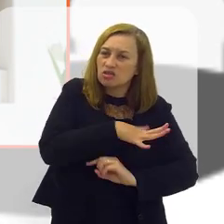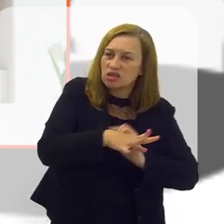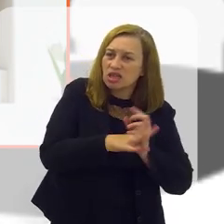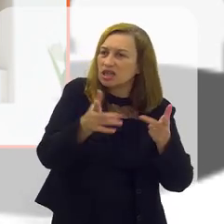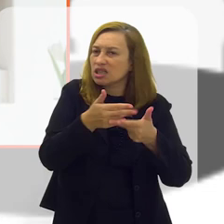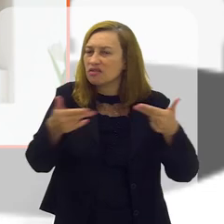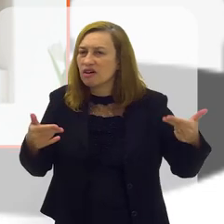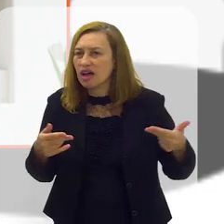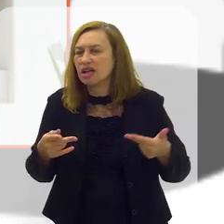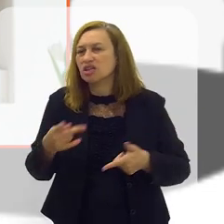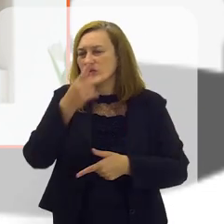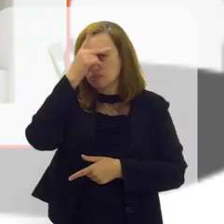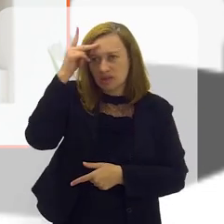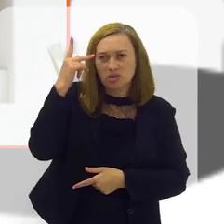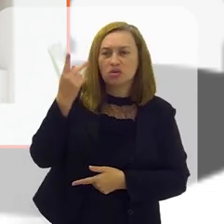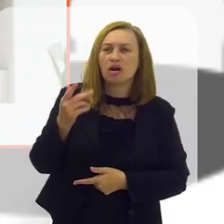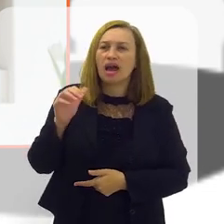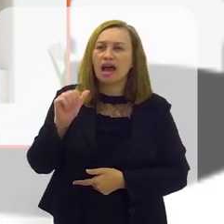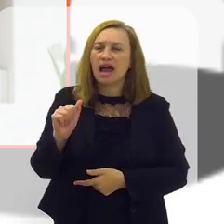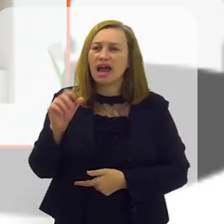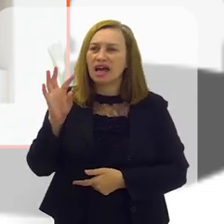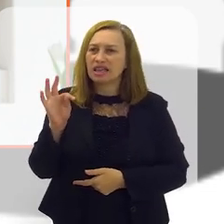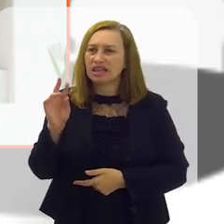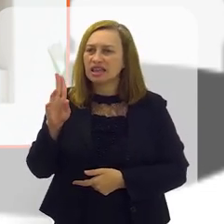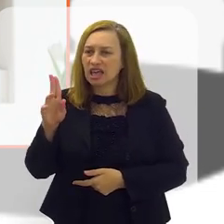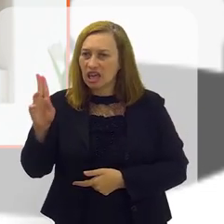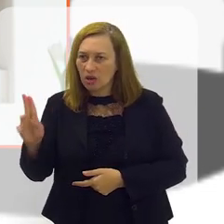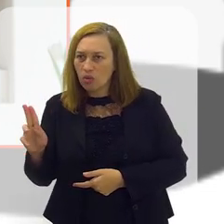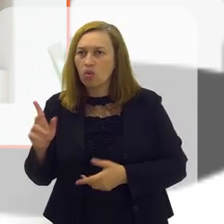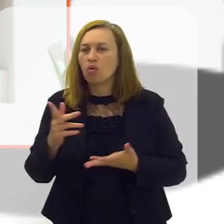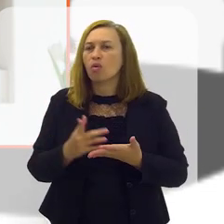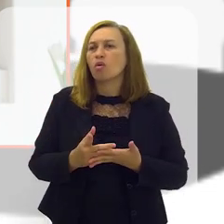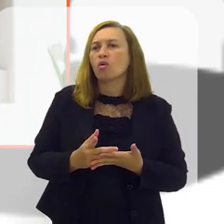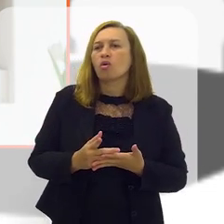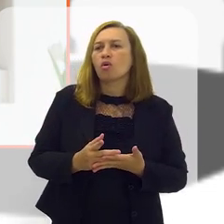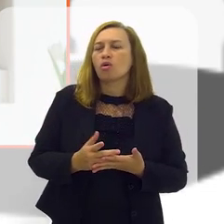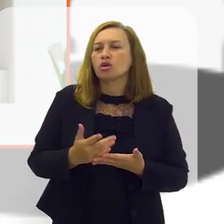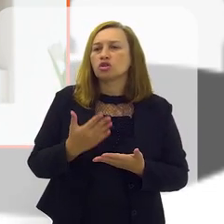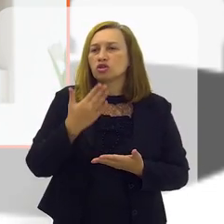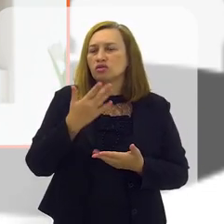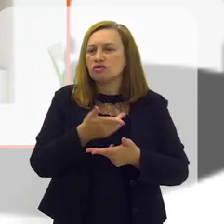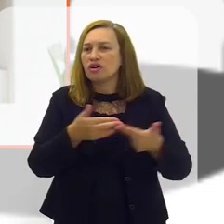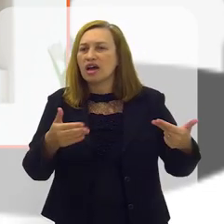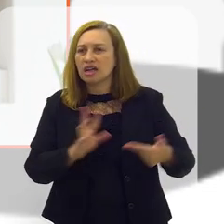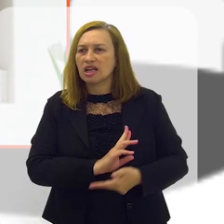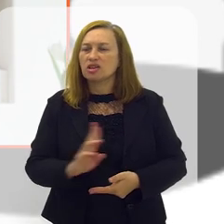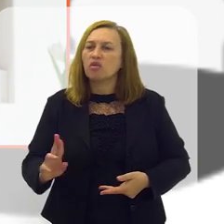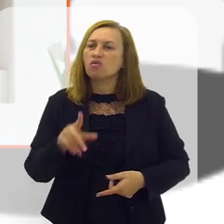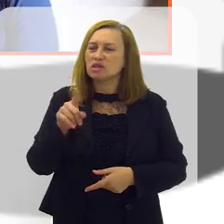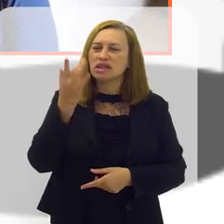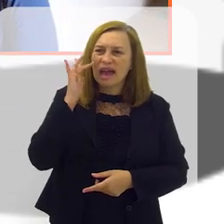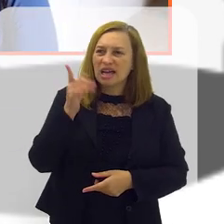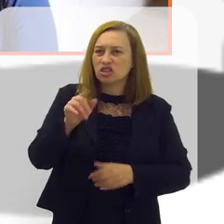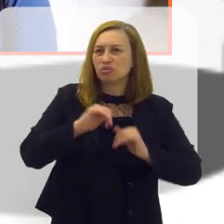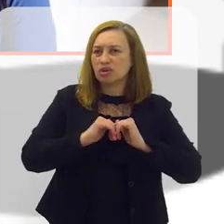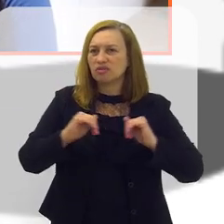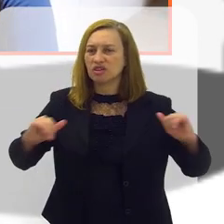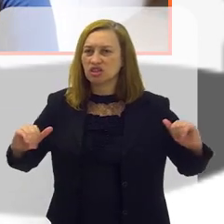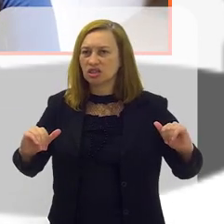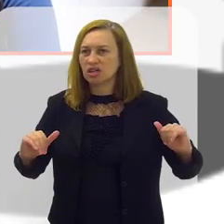muitas pessoas que são ateus, outros que são agnósticos, você acha que esse fato pode afastar aqueles